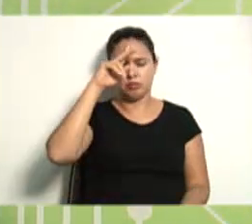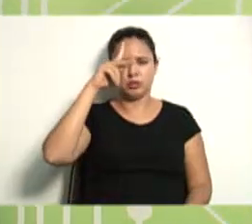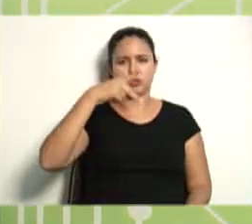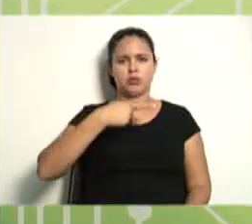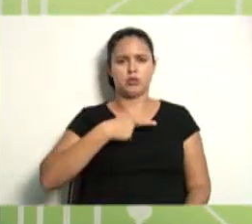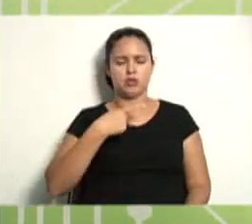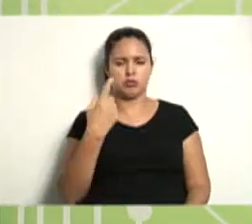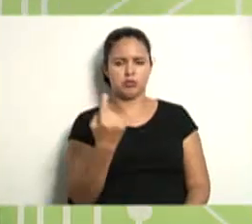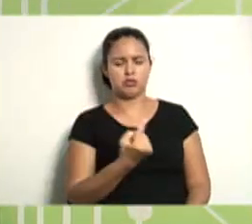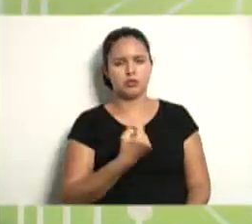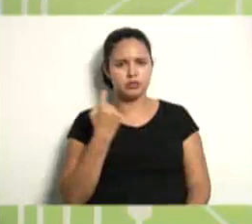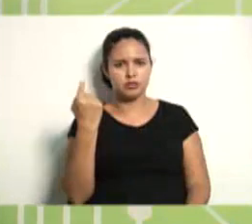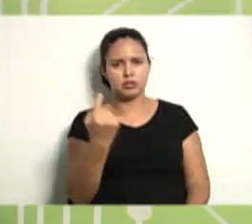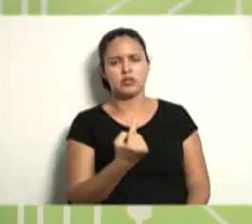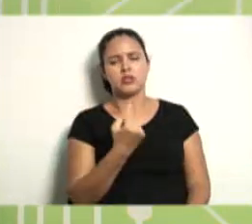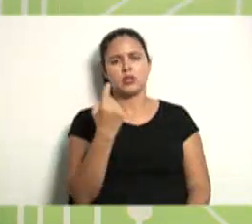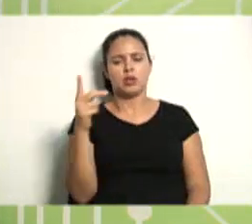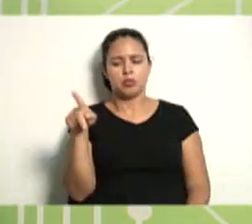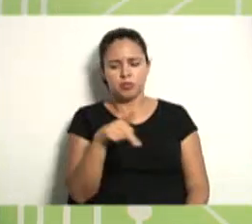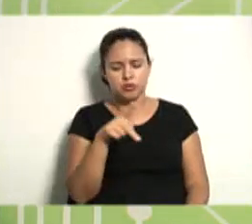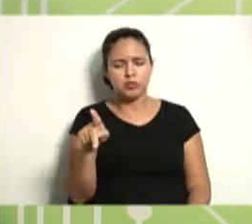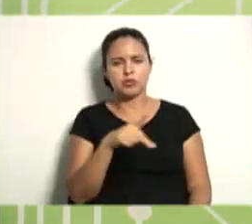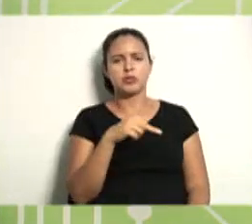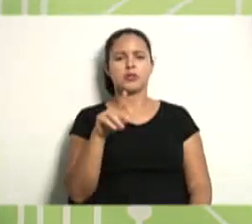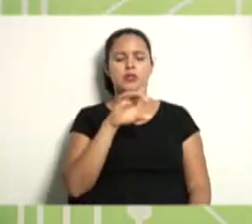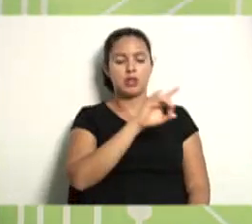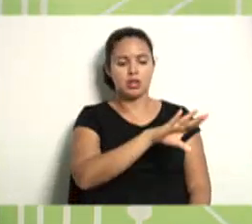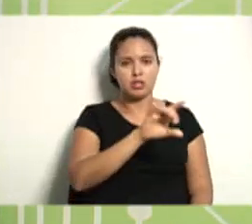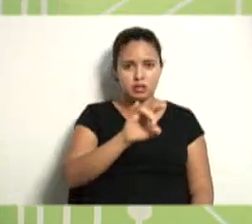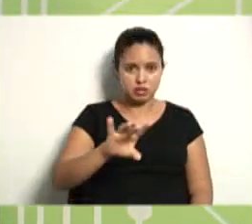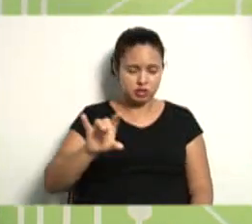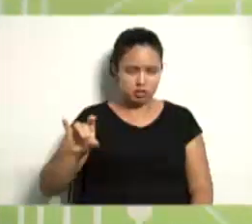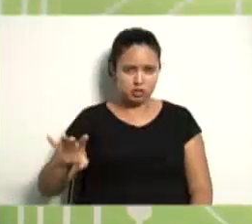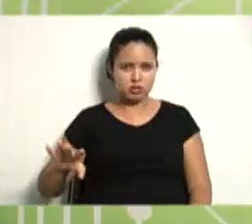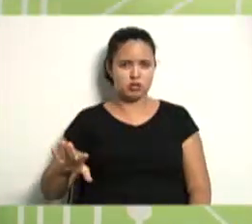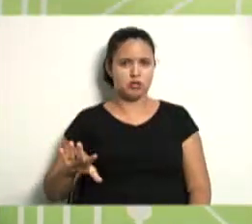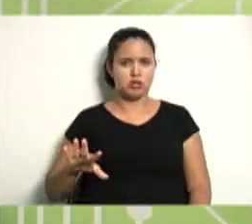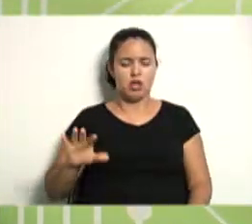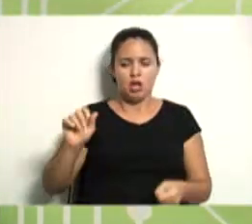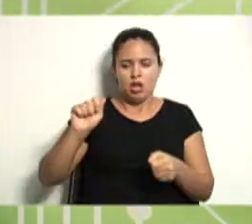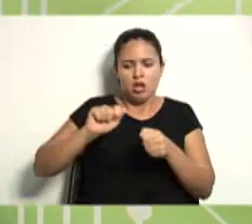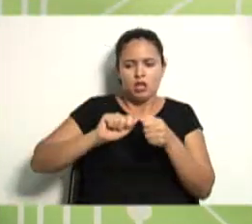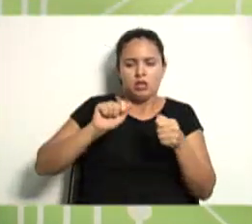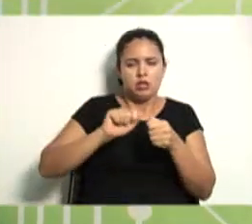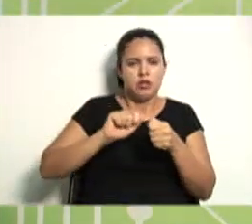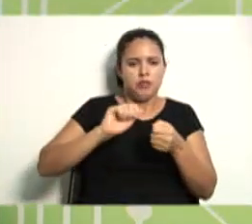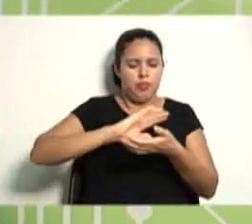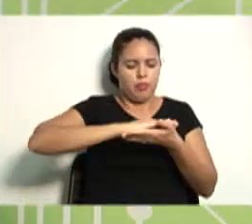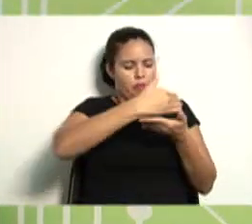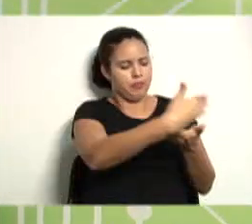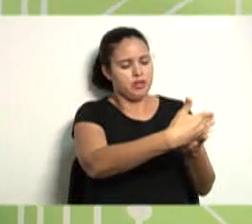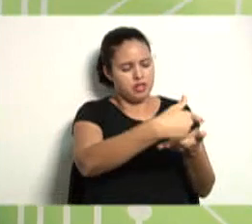pessoal, professor Eliene, você, a sua professora, nós não produzimos um computador, nós não produzimos